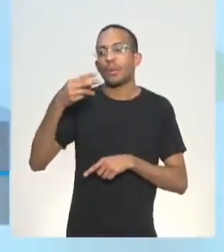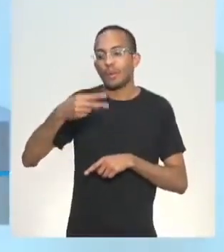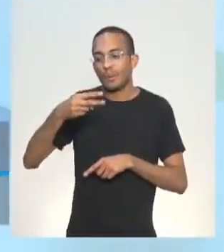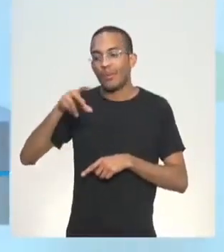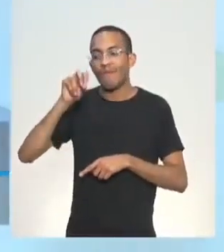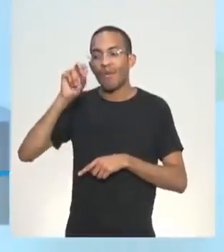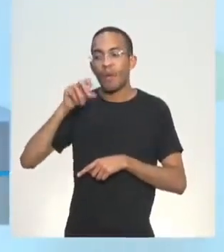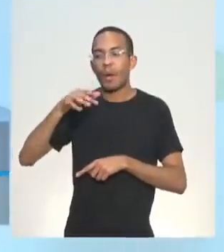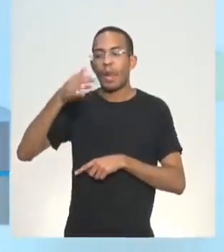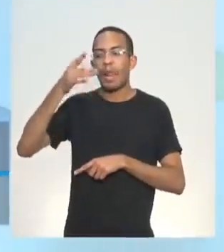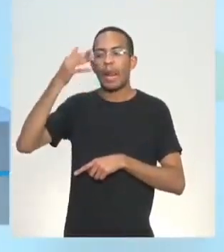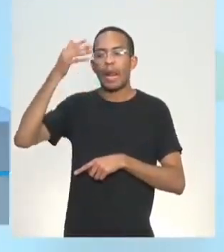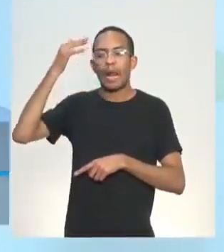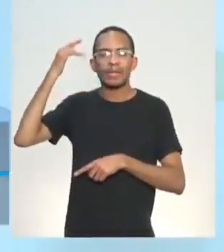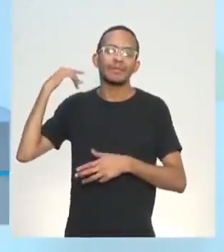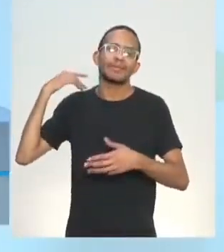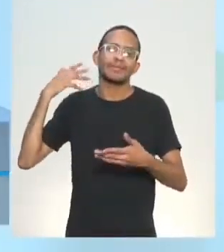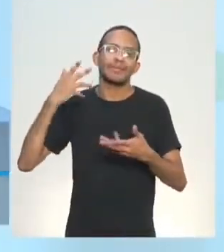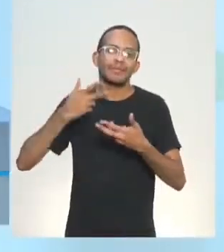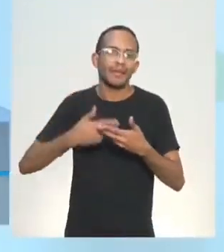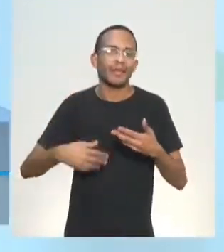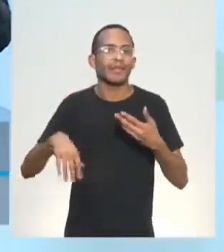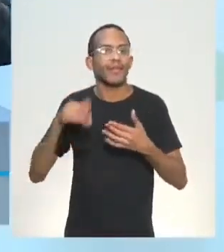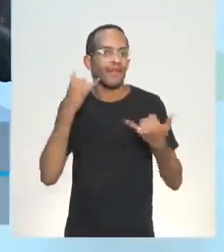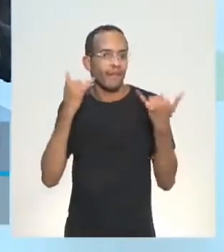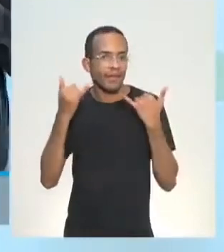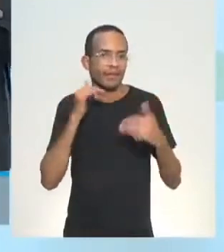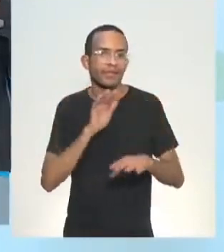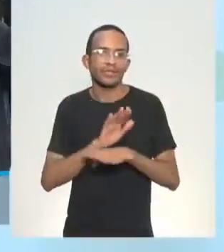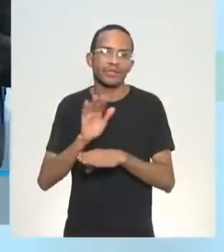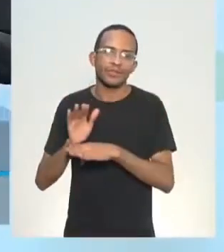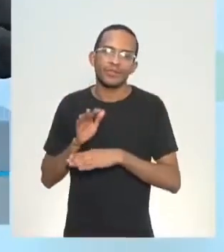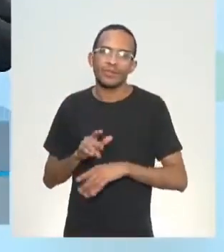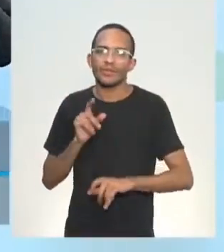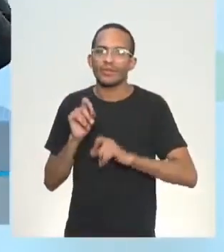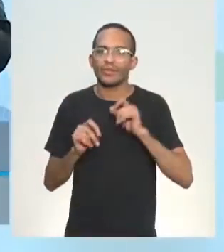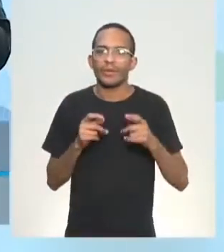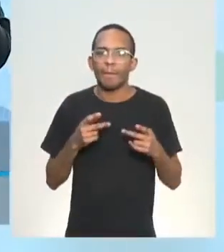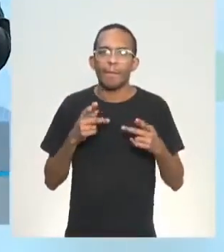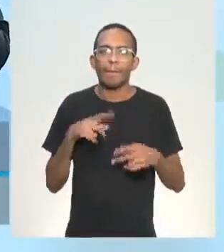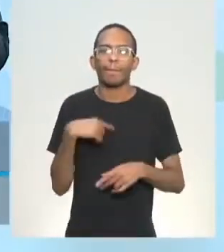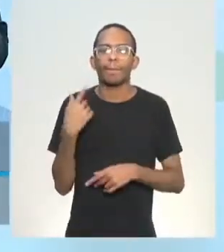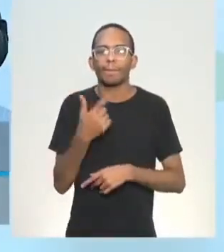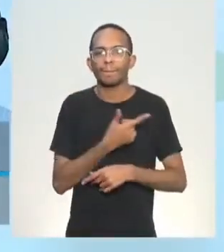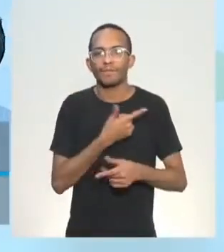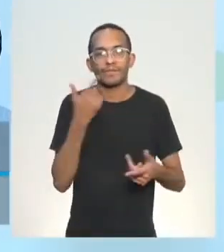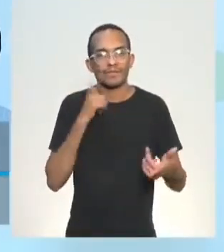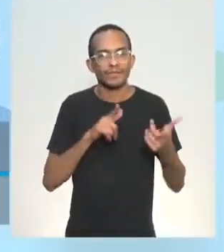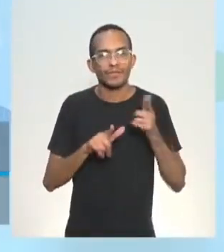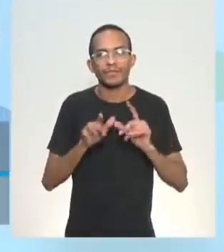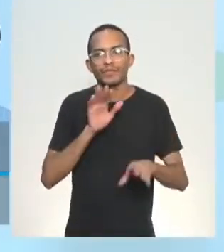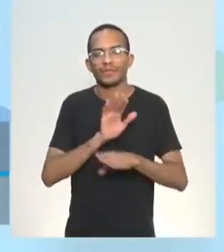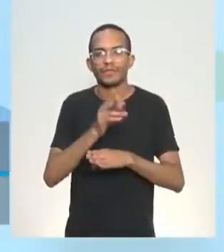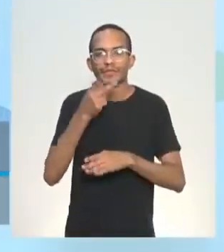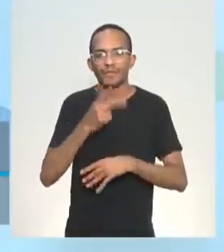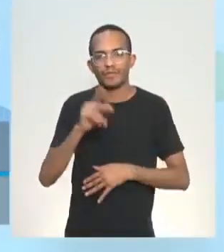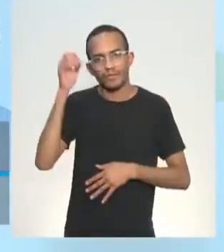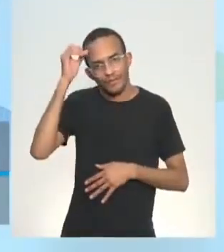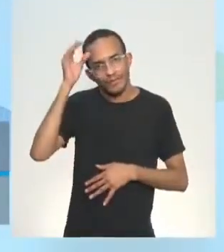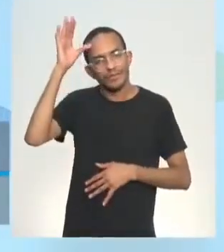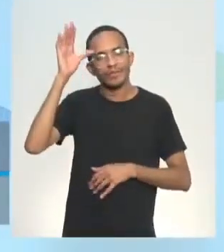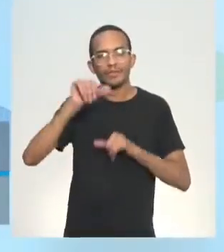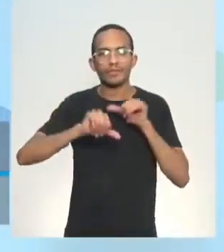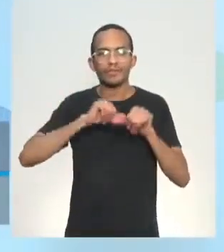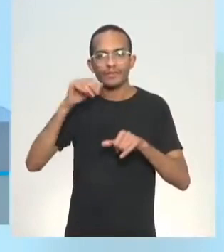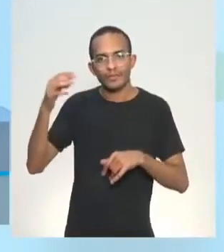justamente essa confluência de informações que faz com que a gente consolide esse conhecimento, transformando-o